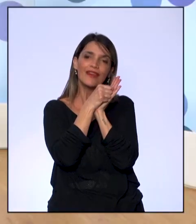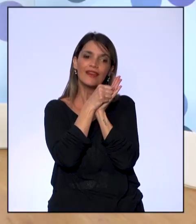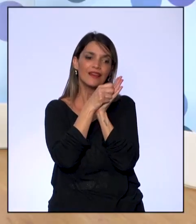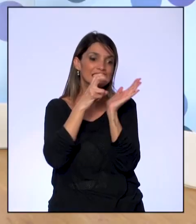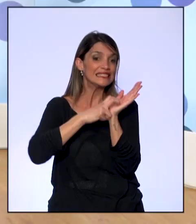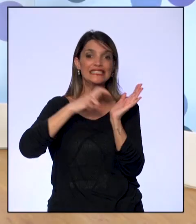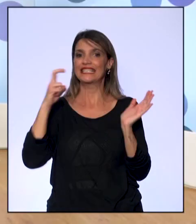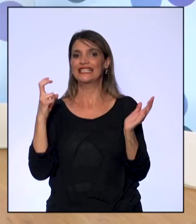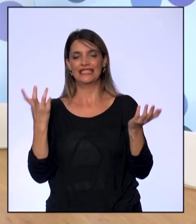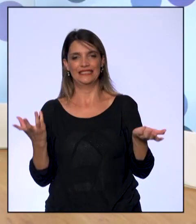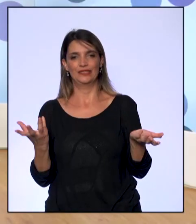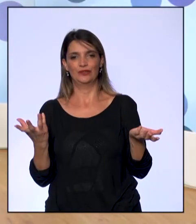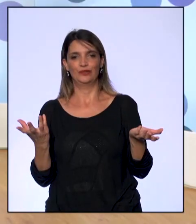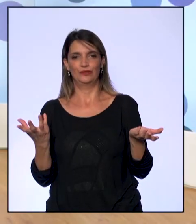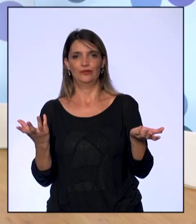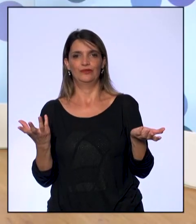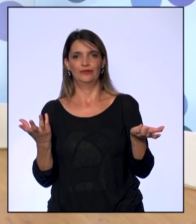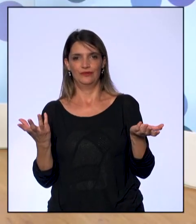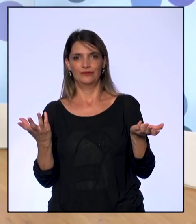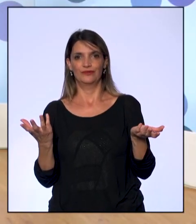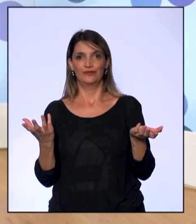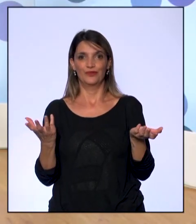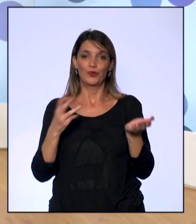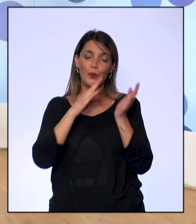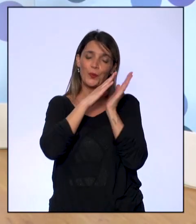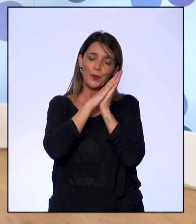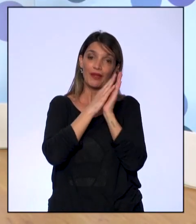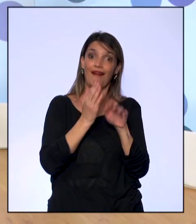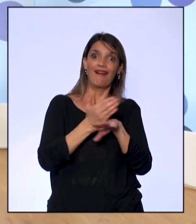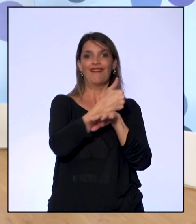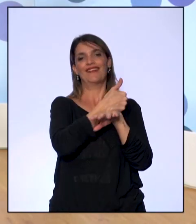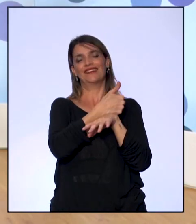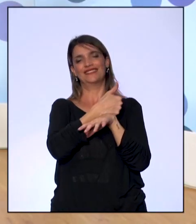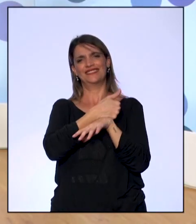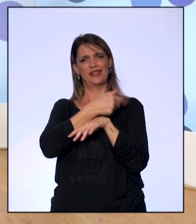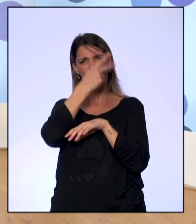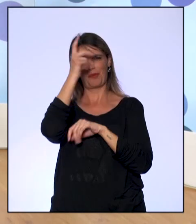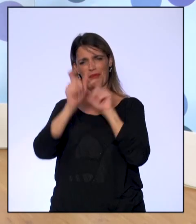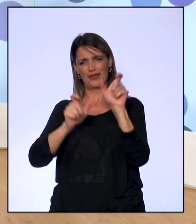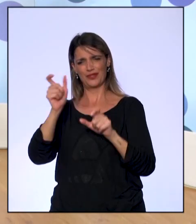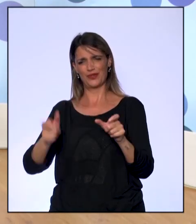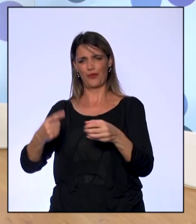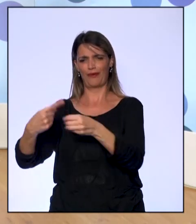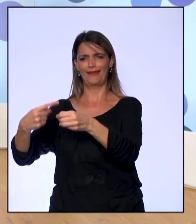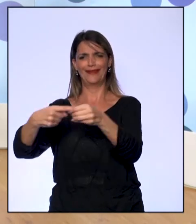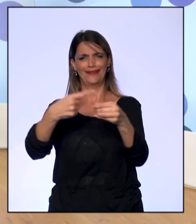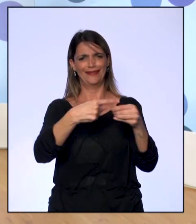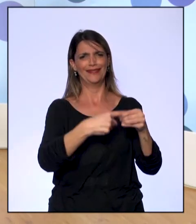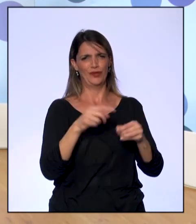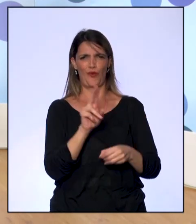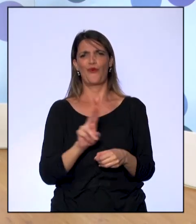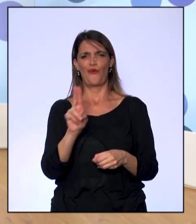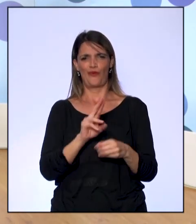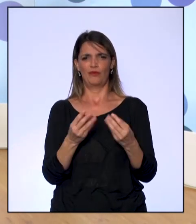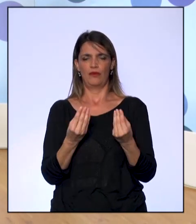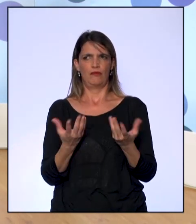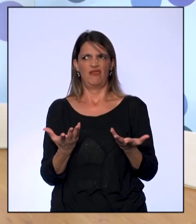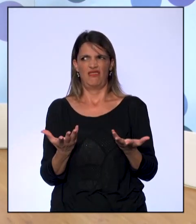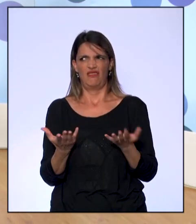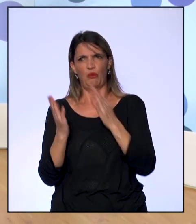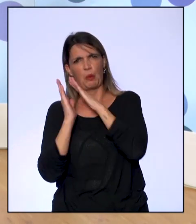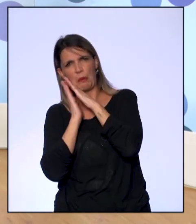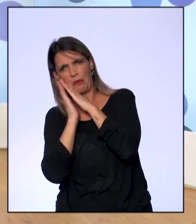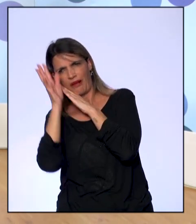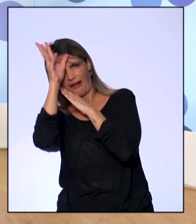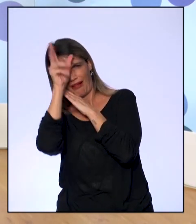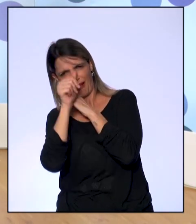galinha também também não ia colocar as galinhas e as galinhas o pessoal do interior que usa muito né aí fala assim nossa profissão mas dormir com a galinha